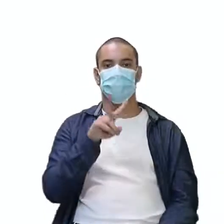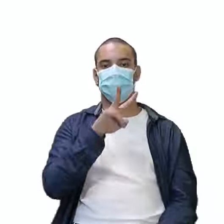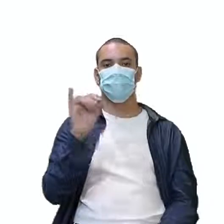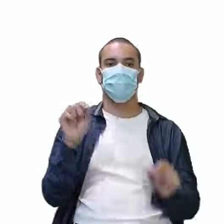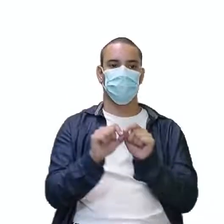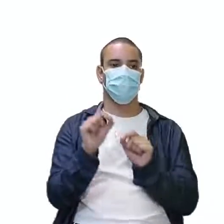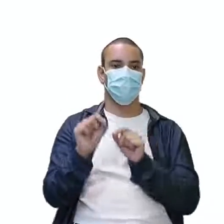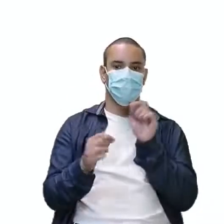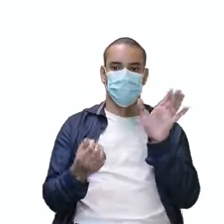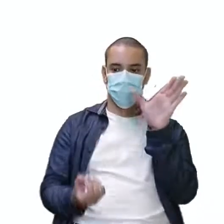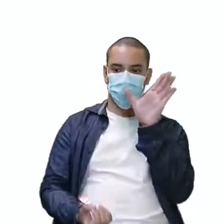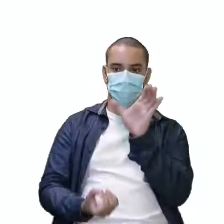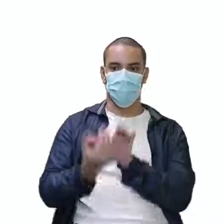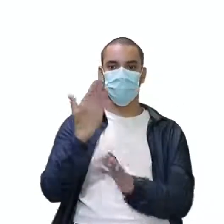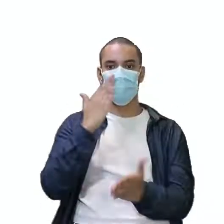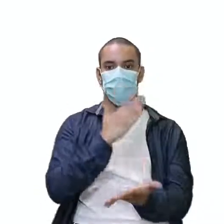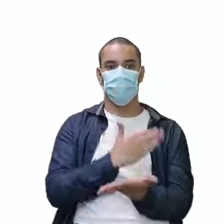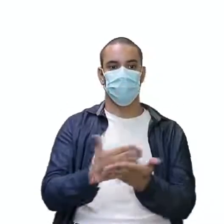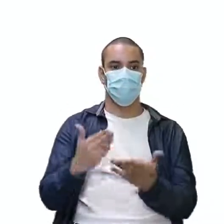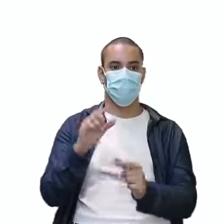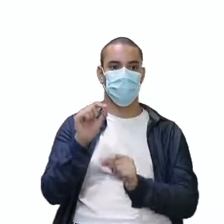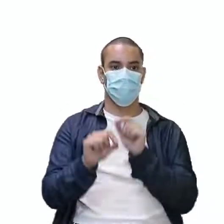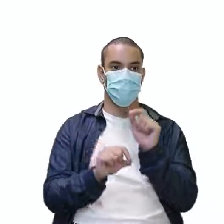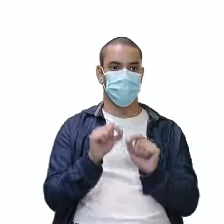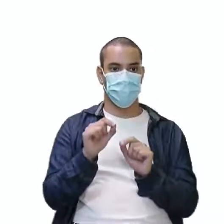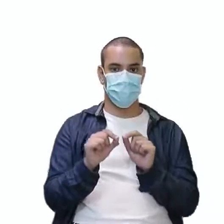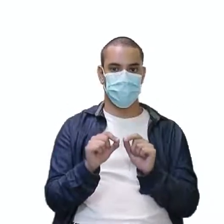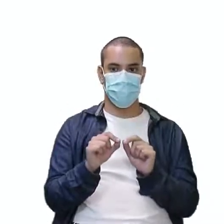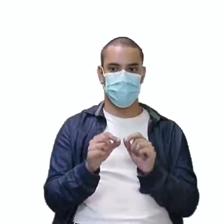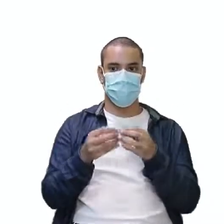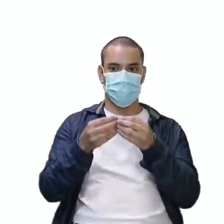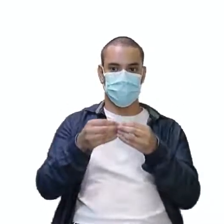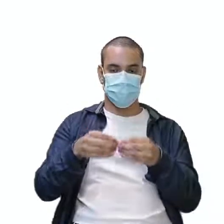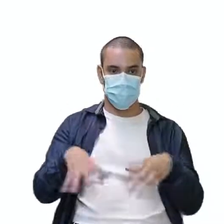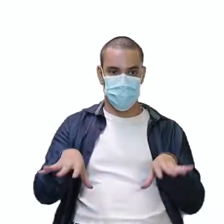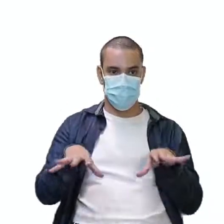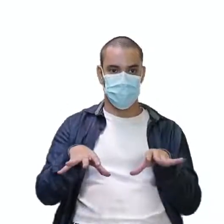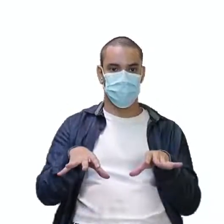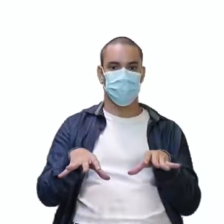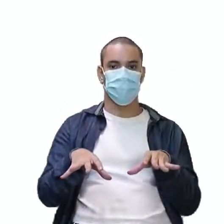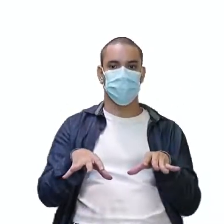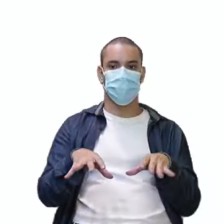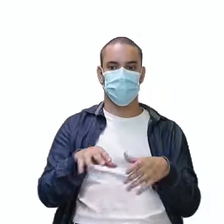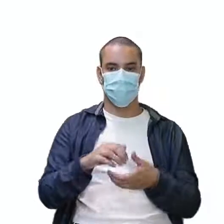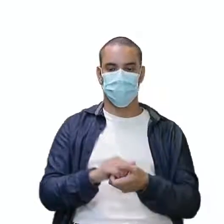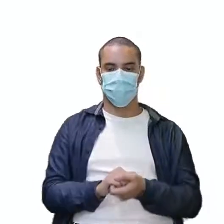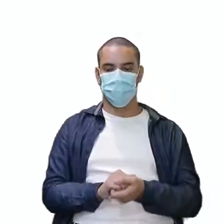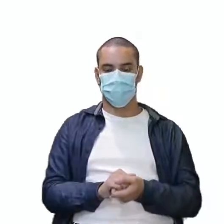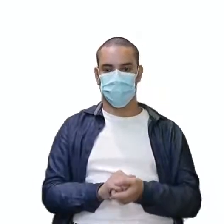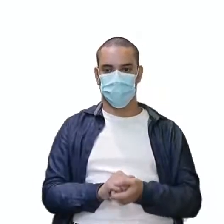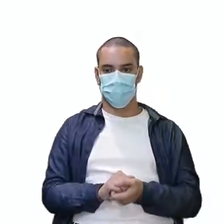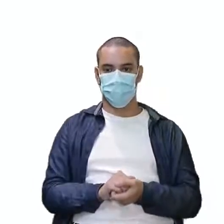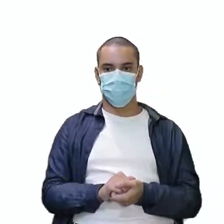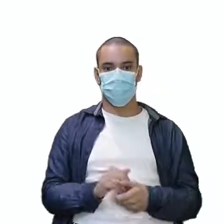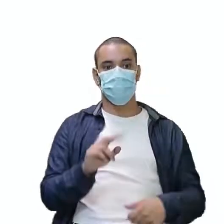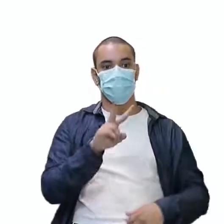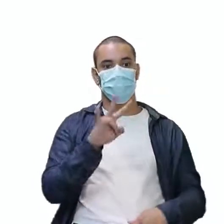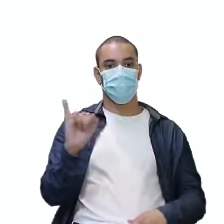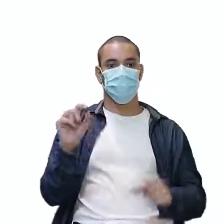vão surgir a partir de ovos não fecundados, né? E que